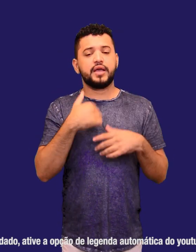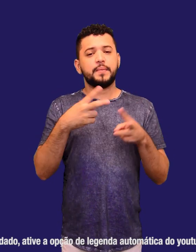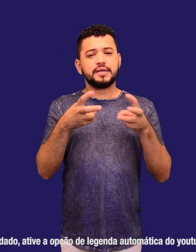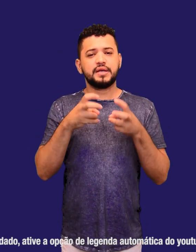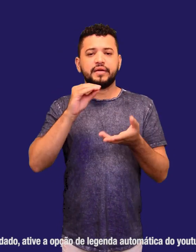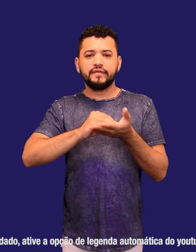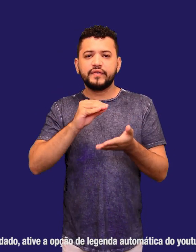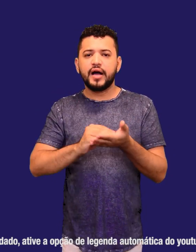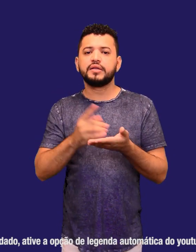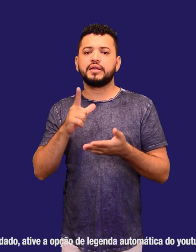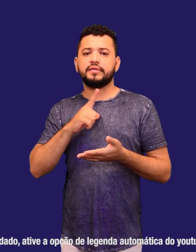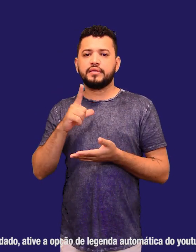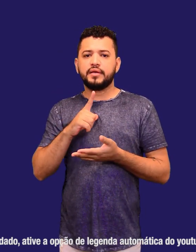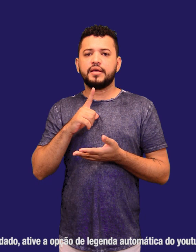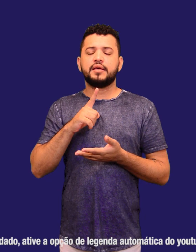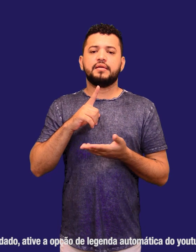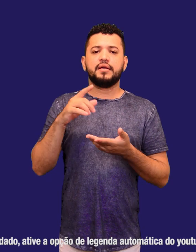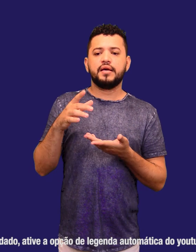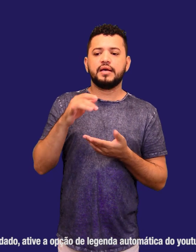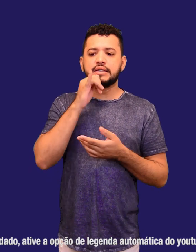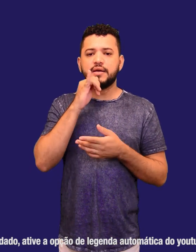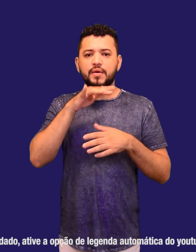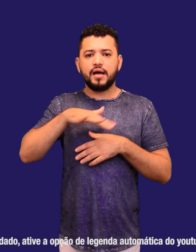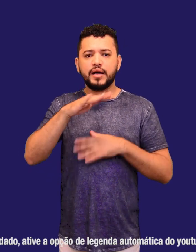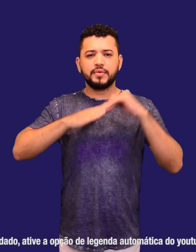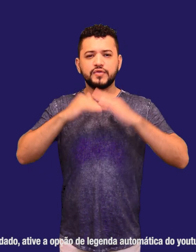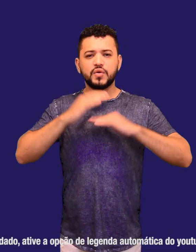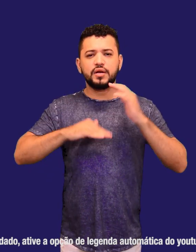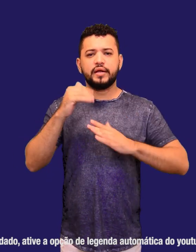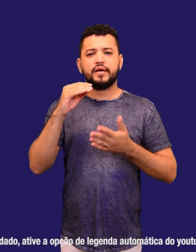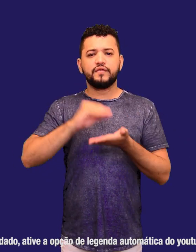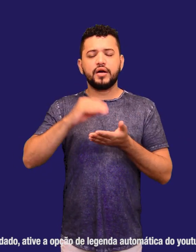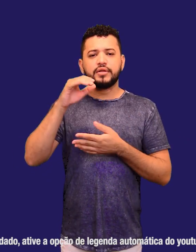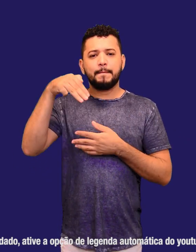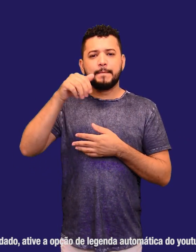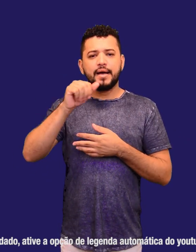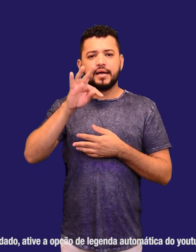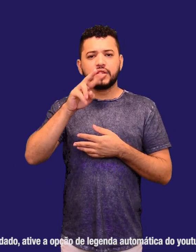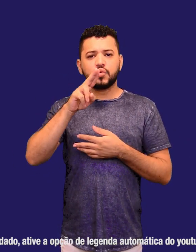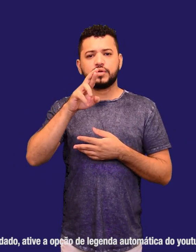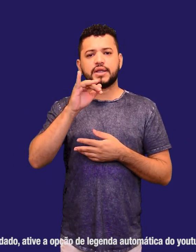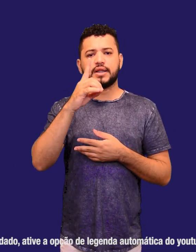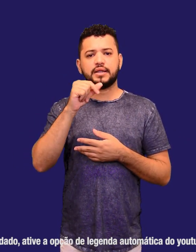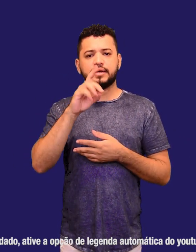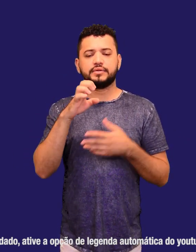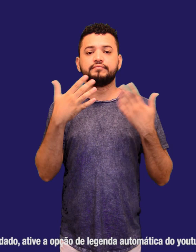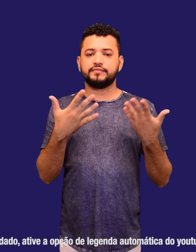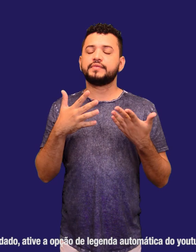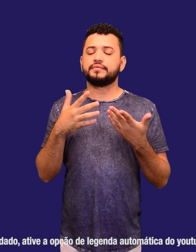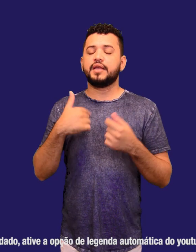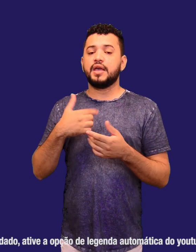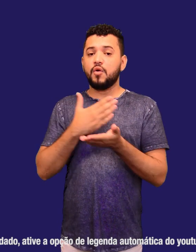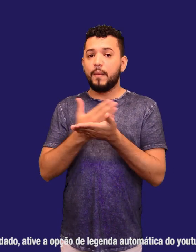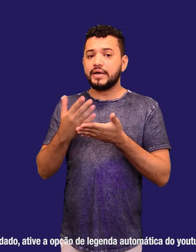pouco imatura ainda nesse uso associado ao profissional. Vocês percebem isso também? Sim, eu acredito que isso começa do autoconhecimento.